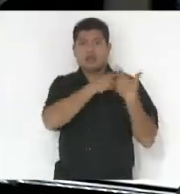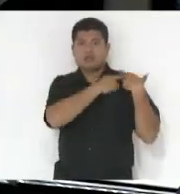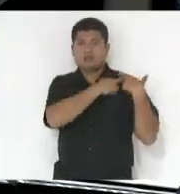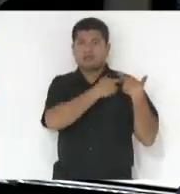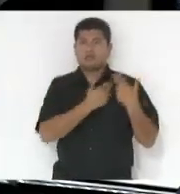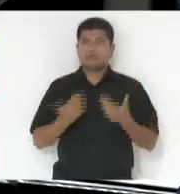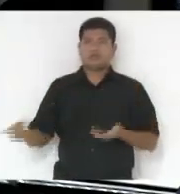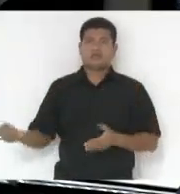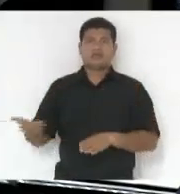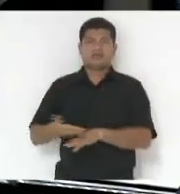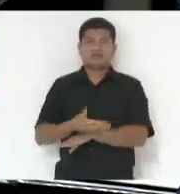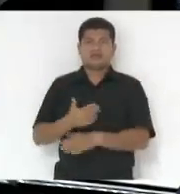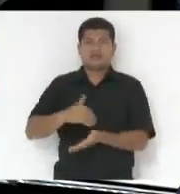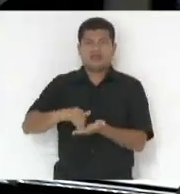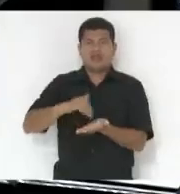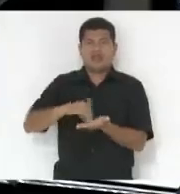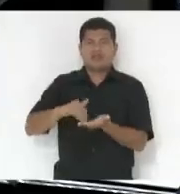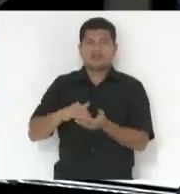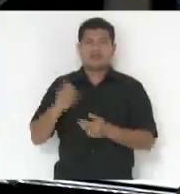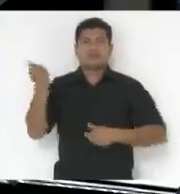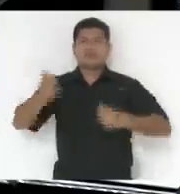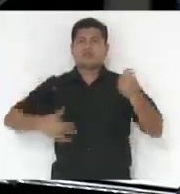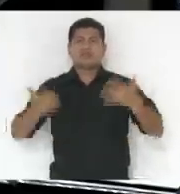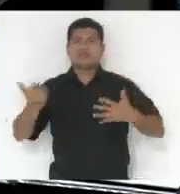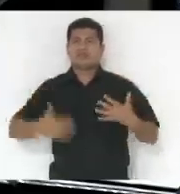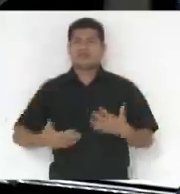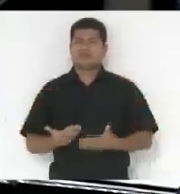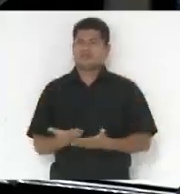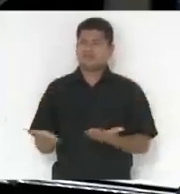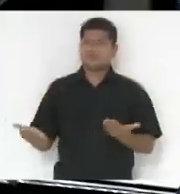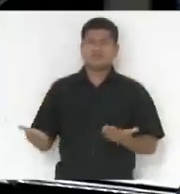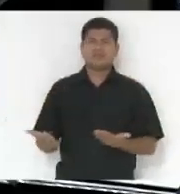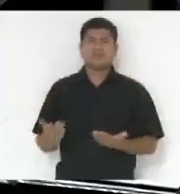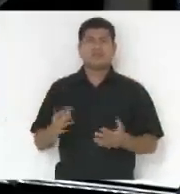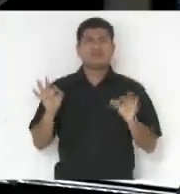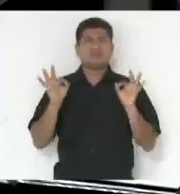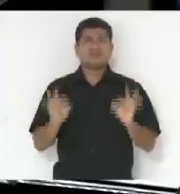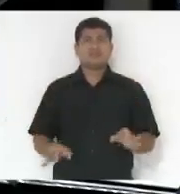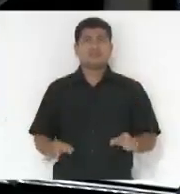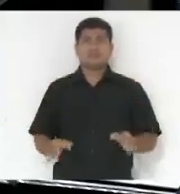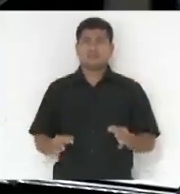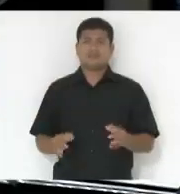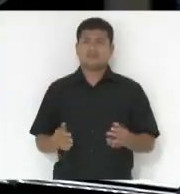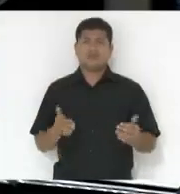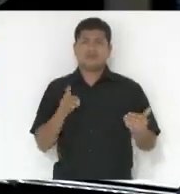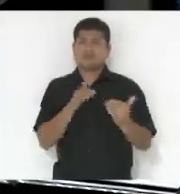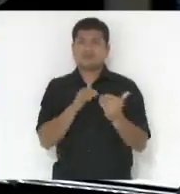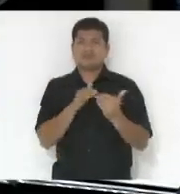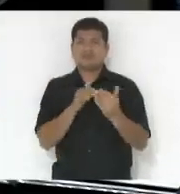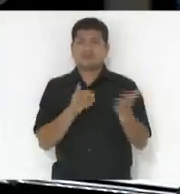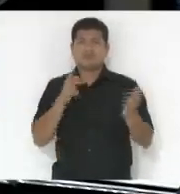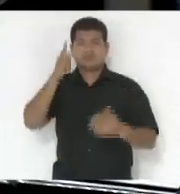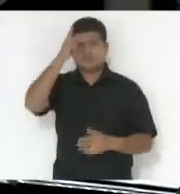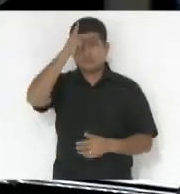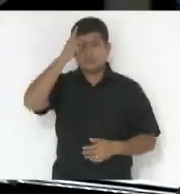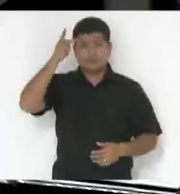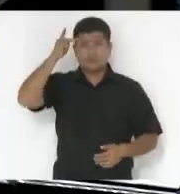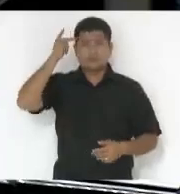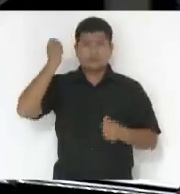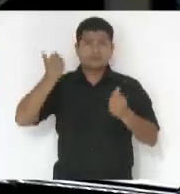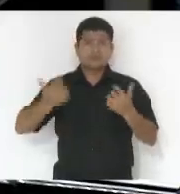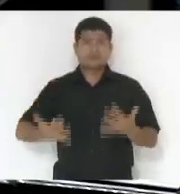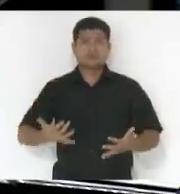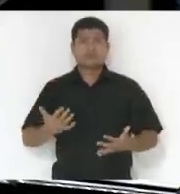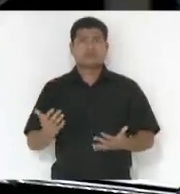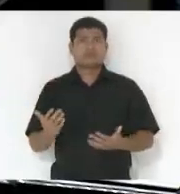Fazenda vir a essa casa e fazer essas afirmações, que com certeza corrobora com o que a deputada Paulinha falou. Qualquer um dos